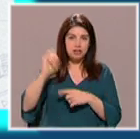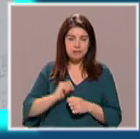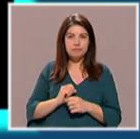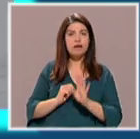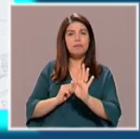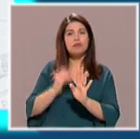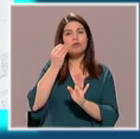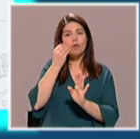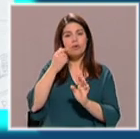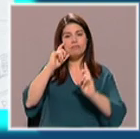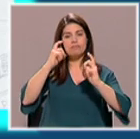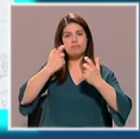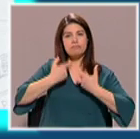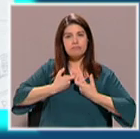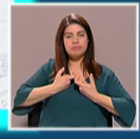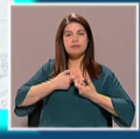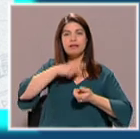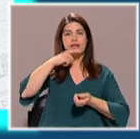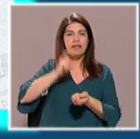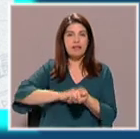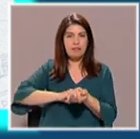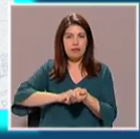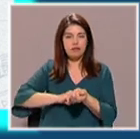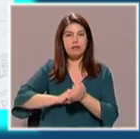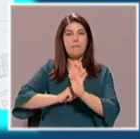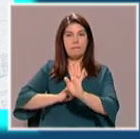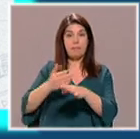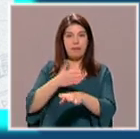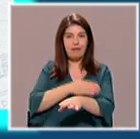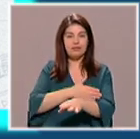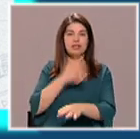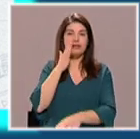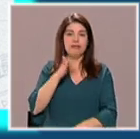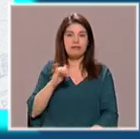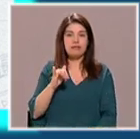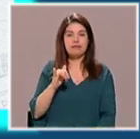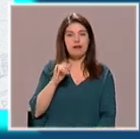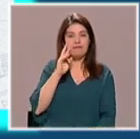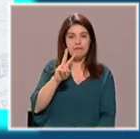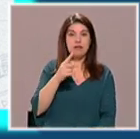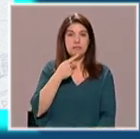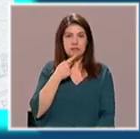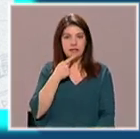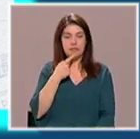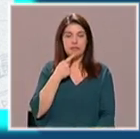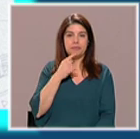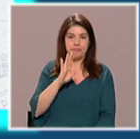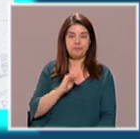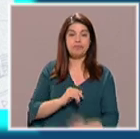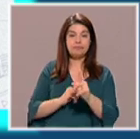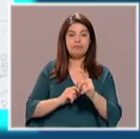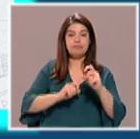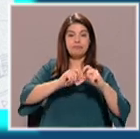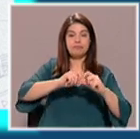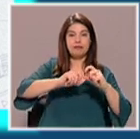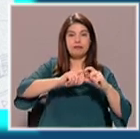possível monitorizarmos a diabetes? Mas antes disso, vamos então tentar perceber se compreenderam aquilo que foi referido. Neste